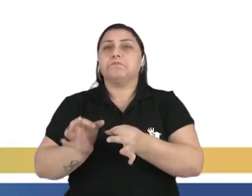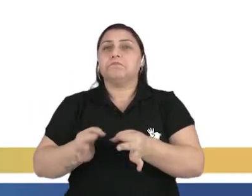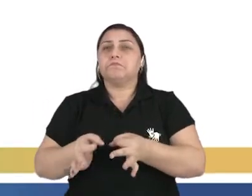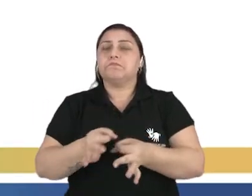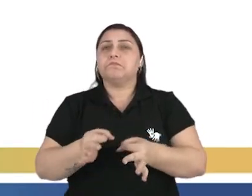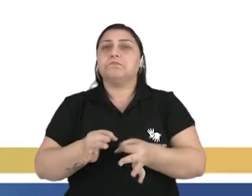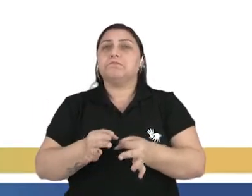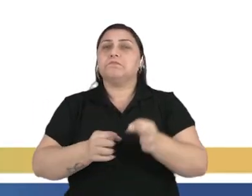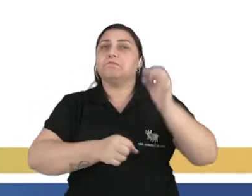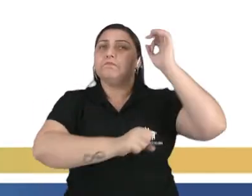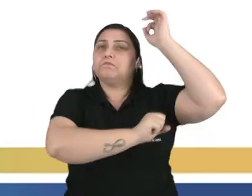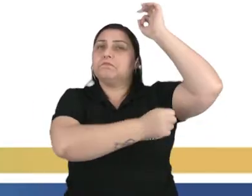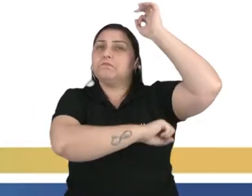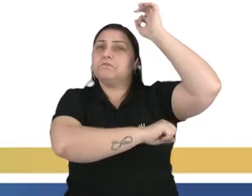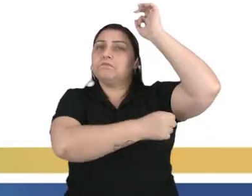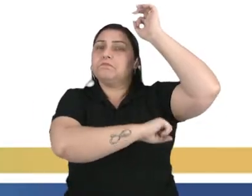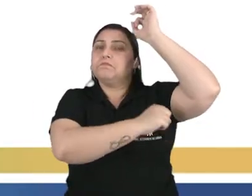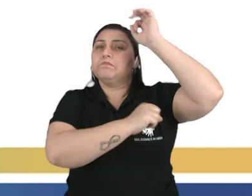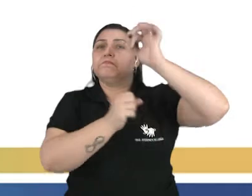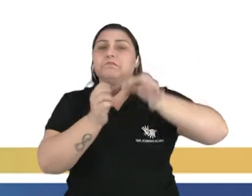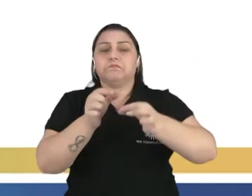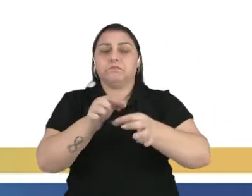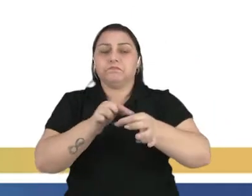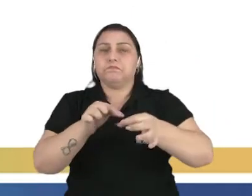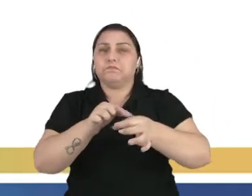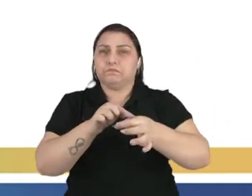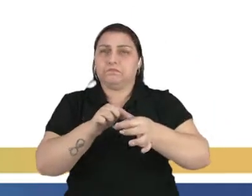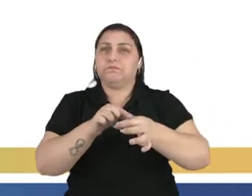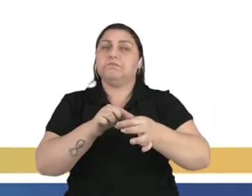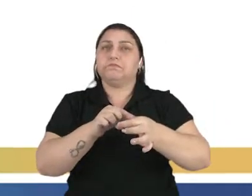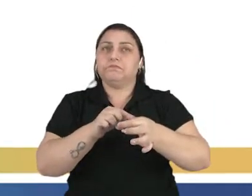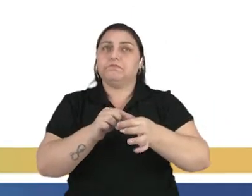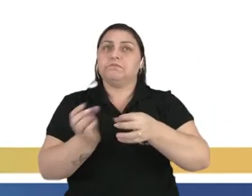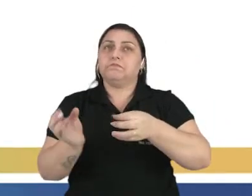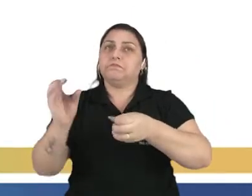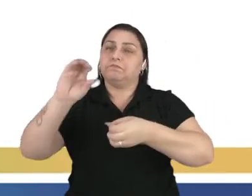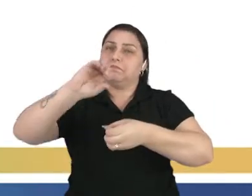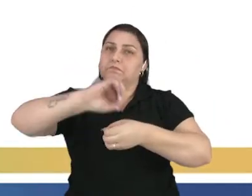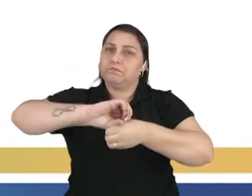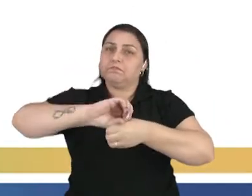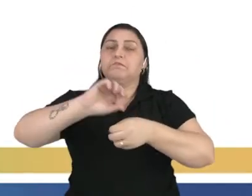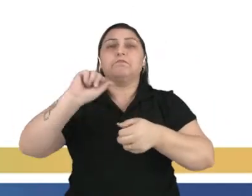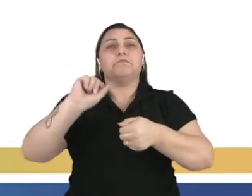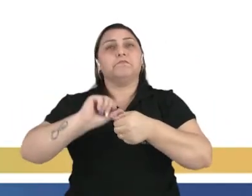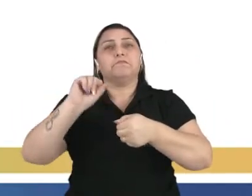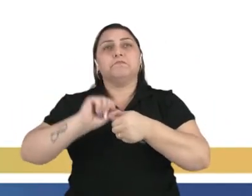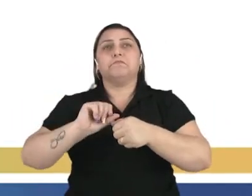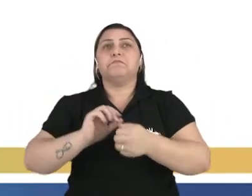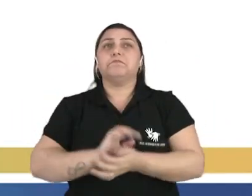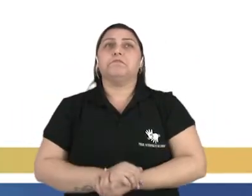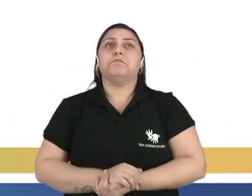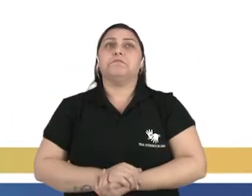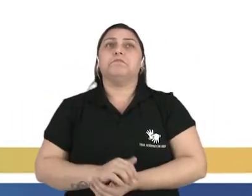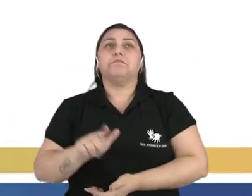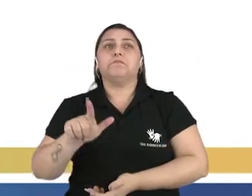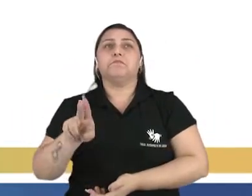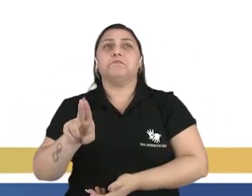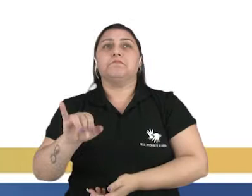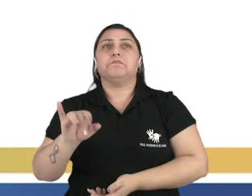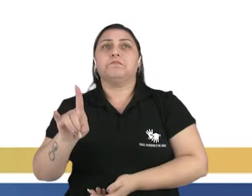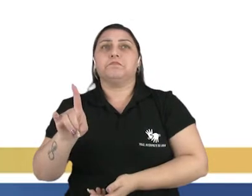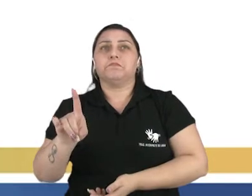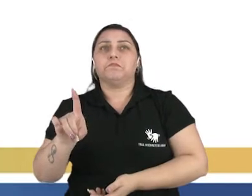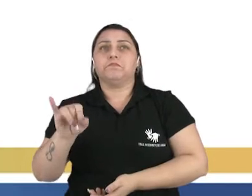de Rexona, o Rolon lá, você poderia pegar lá e aí colocar para fazer uma forma caseira. E aí